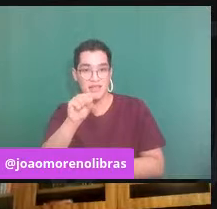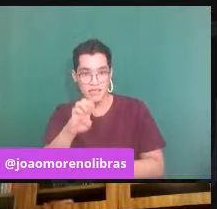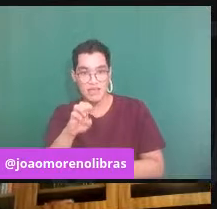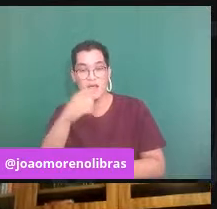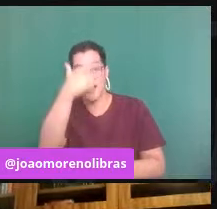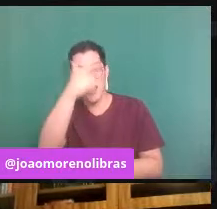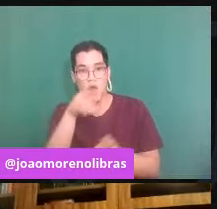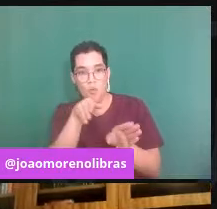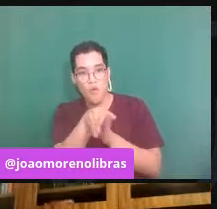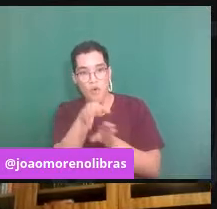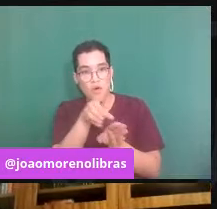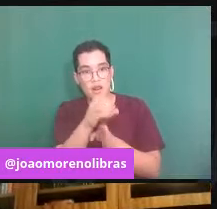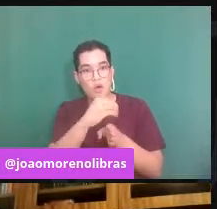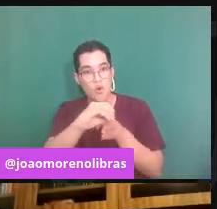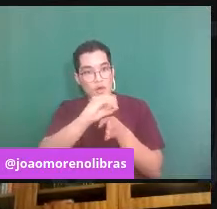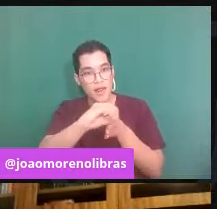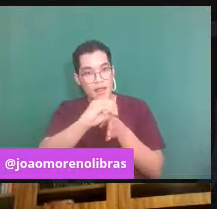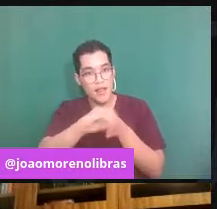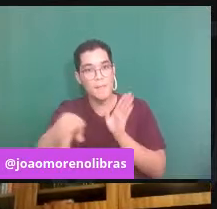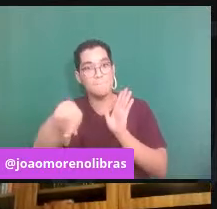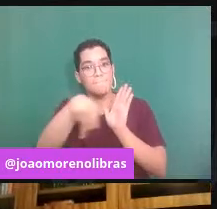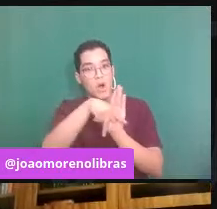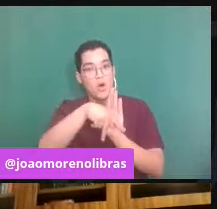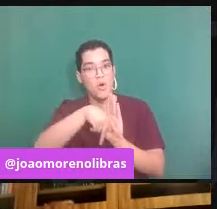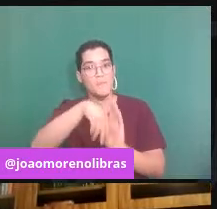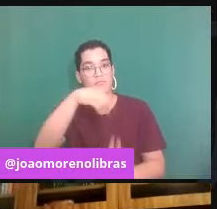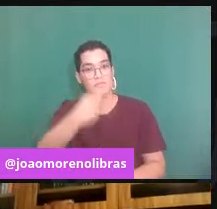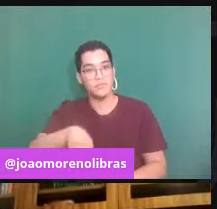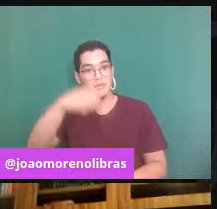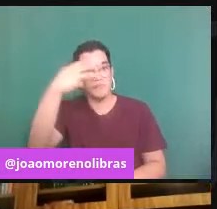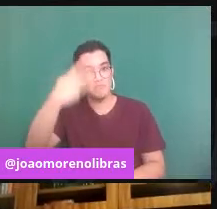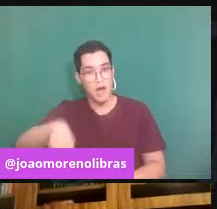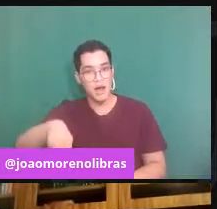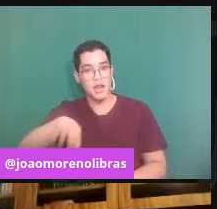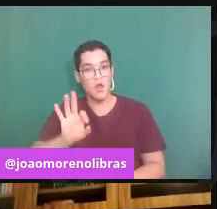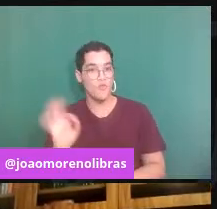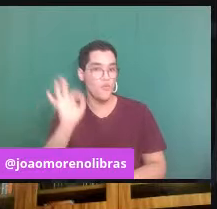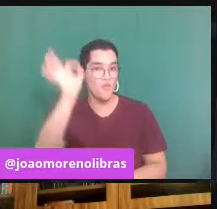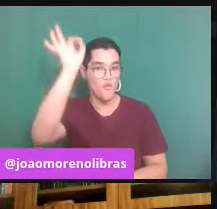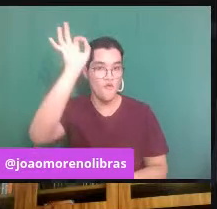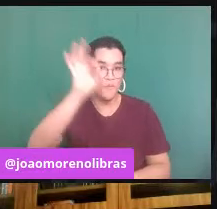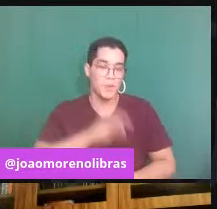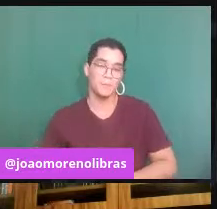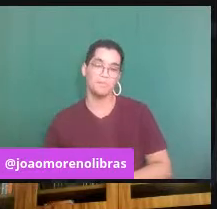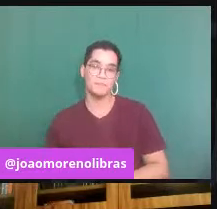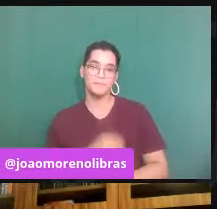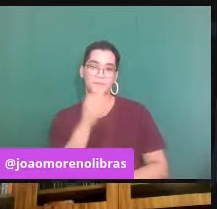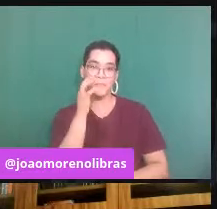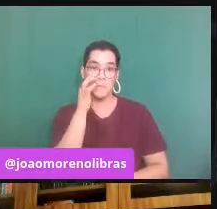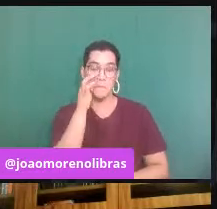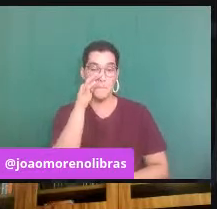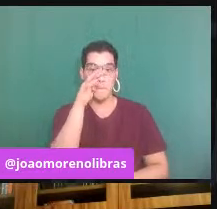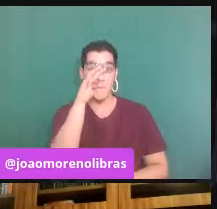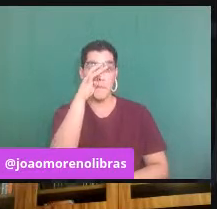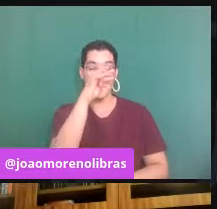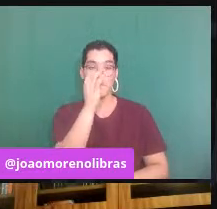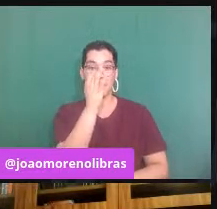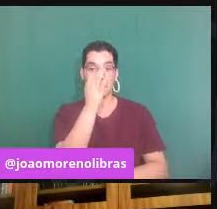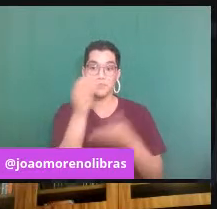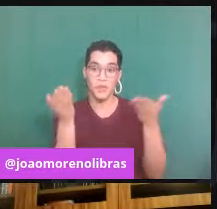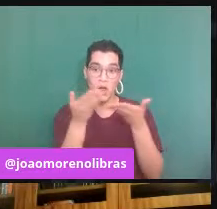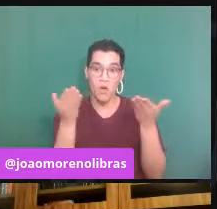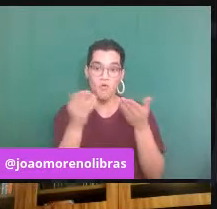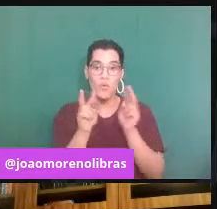Então, não sei se a Dêmica está passando aí, Dêmica, considerações iniciais sobre o tema de nosso encontro, né? As